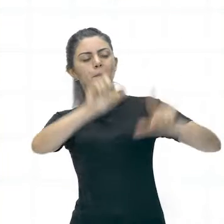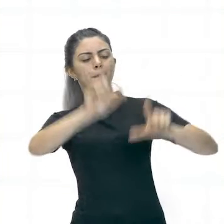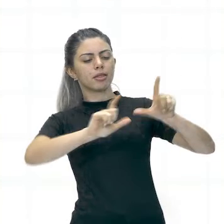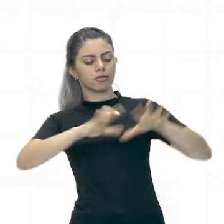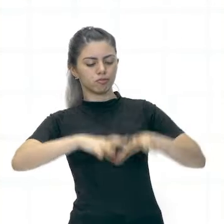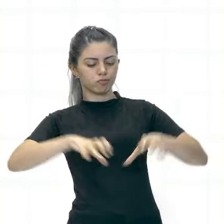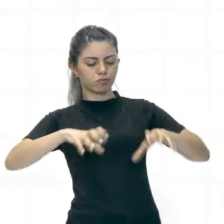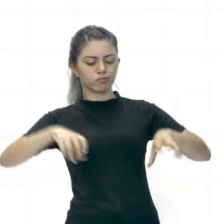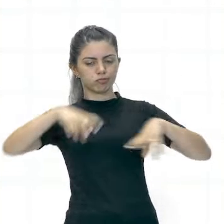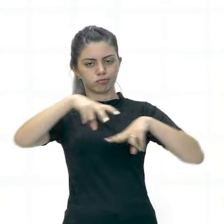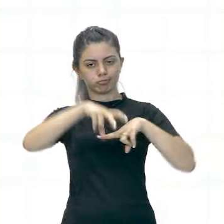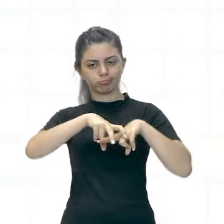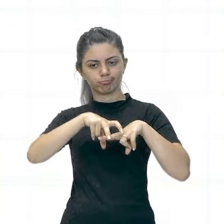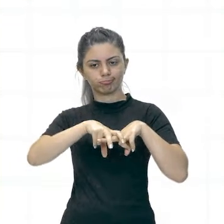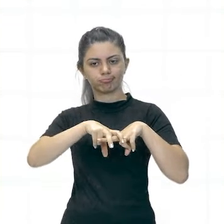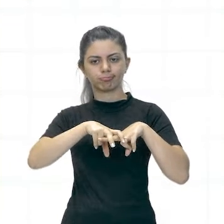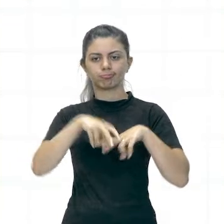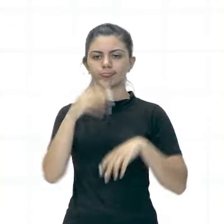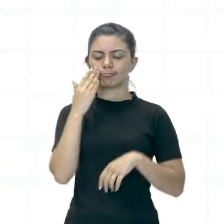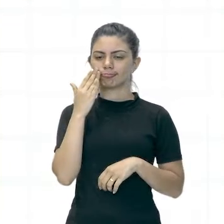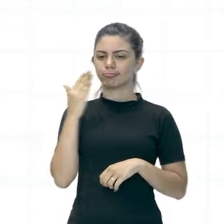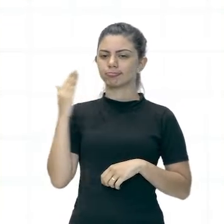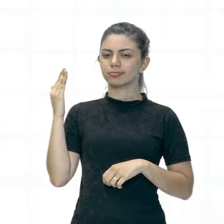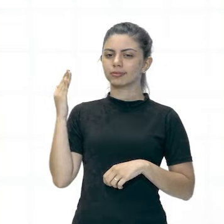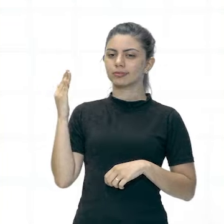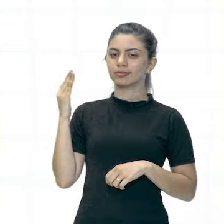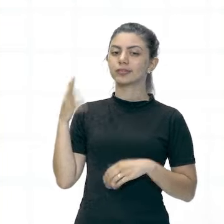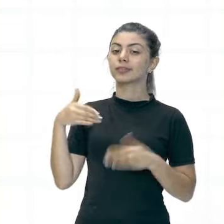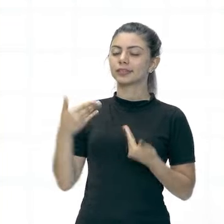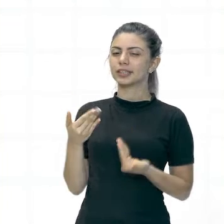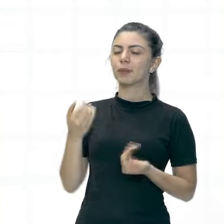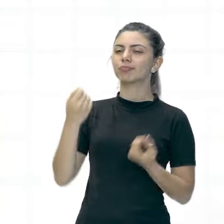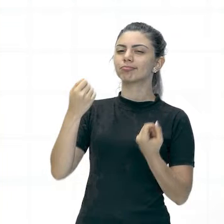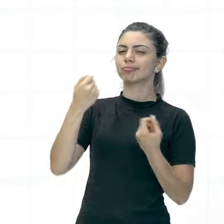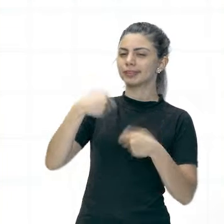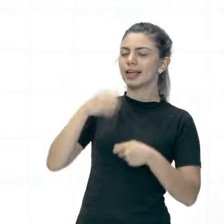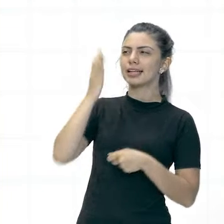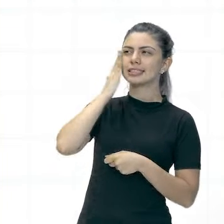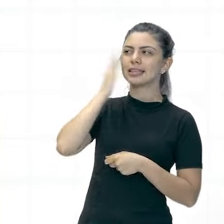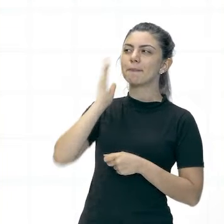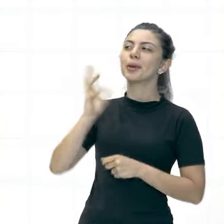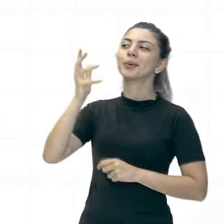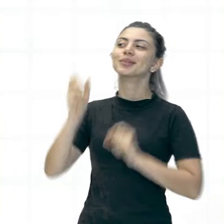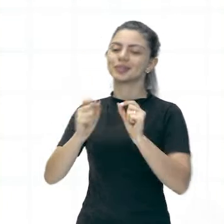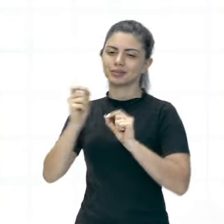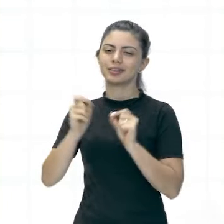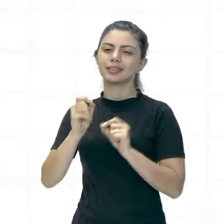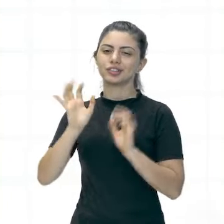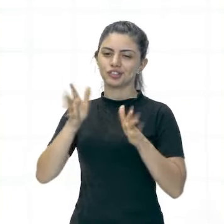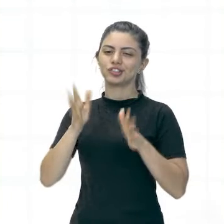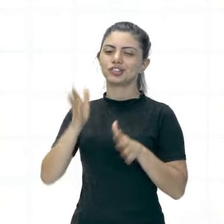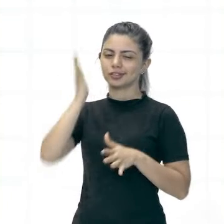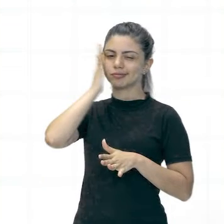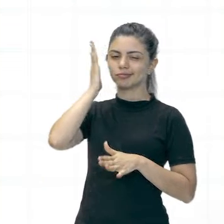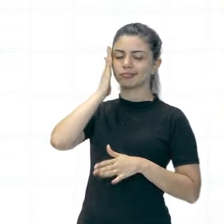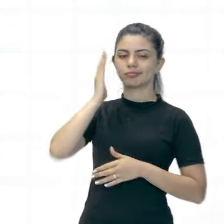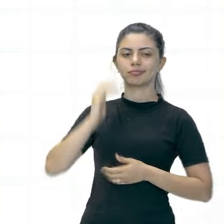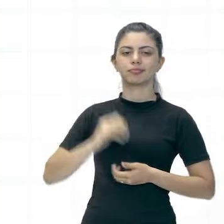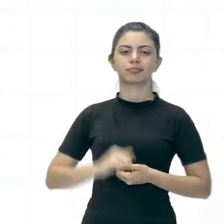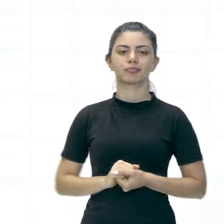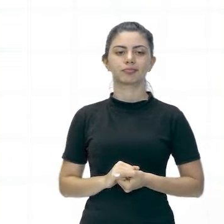sofá, certo? Então, daí a gente já pode inferir algumas ideias que aconteceu com ele, não foi? Então, when